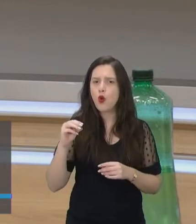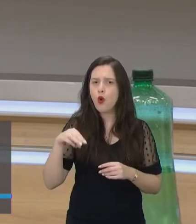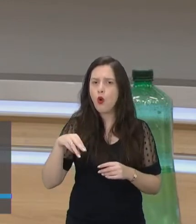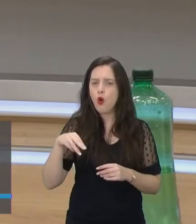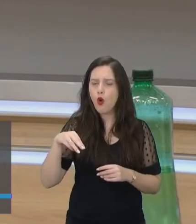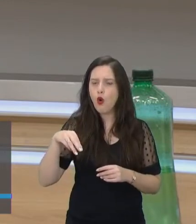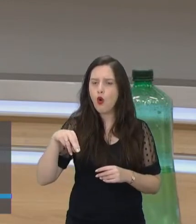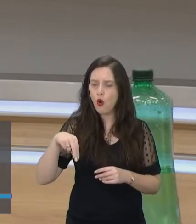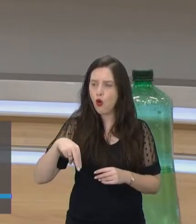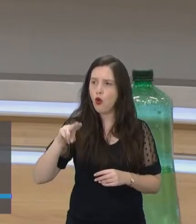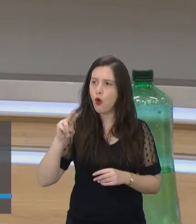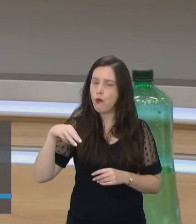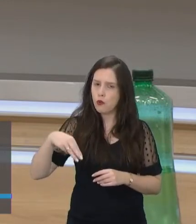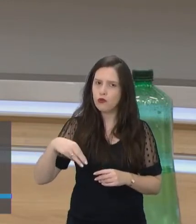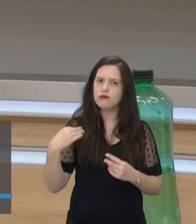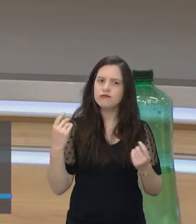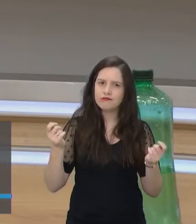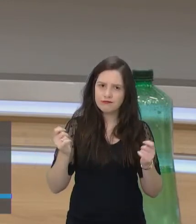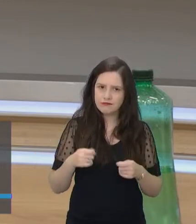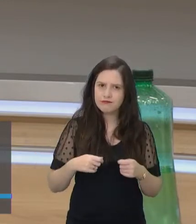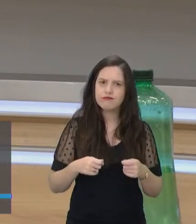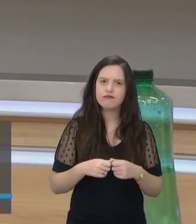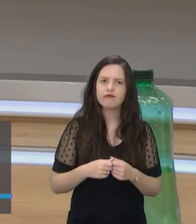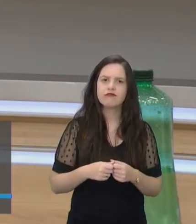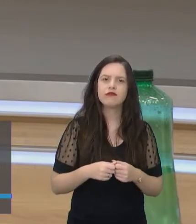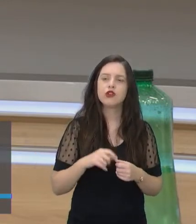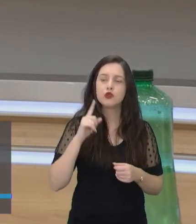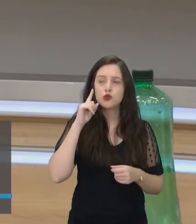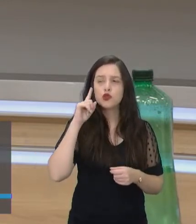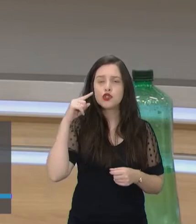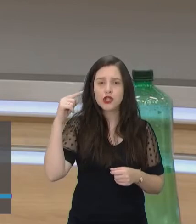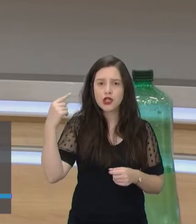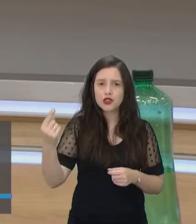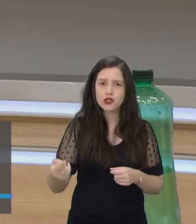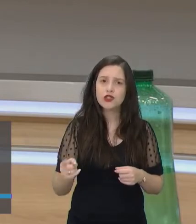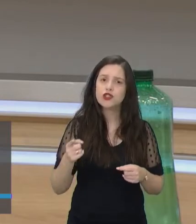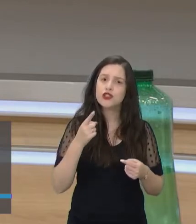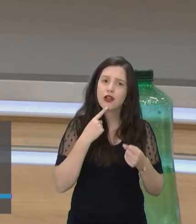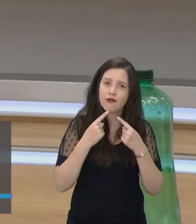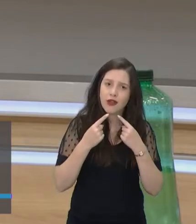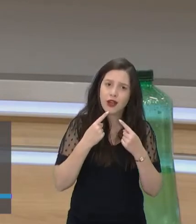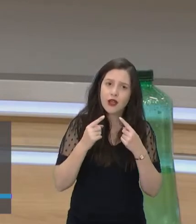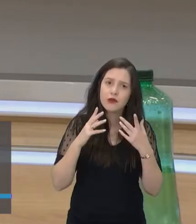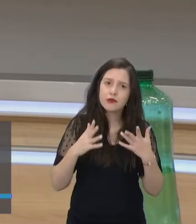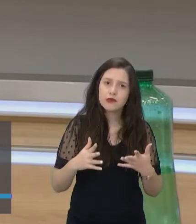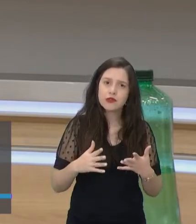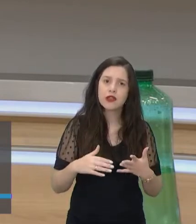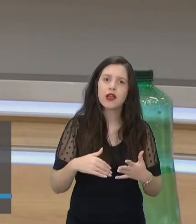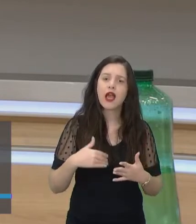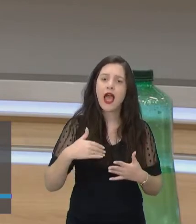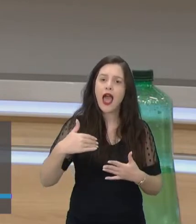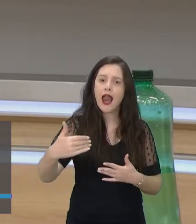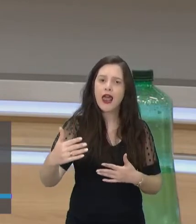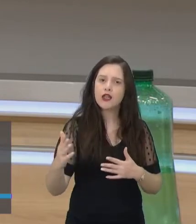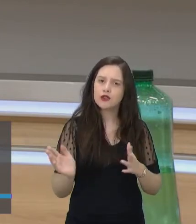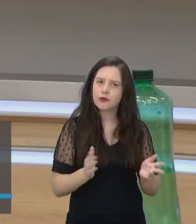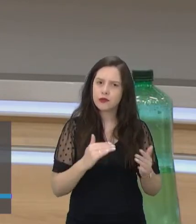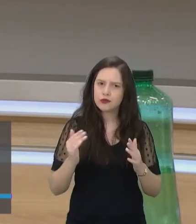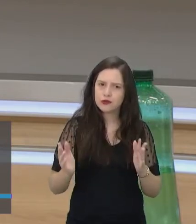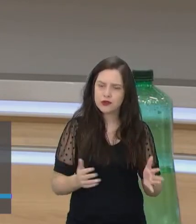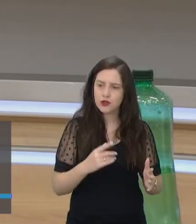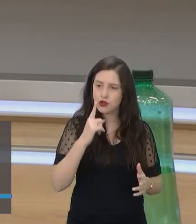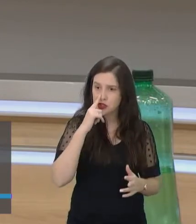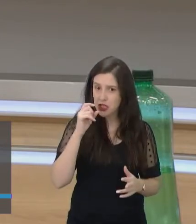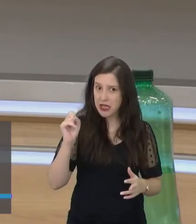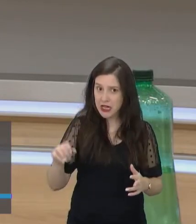muitas das vezes nós mesmos na nossa residência, na correria do dia a dia, a gente acaba não pensando nisso. Então, além da produção de lixo que a